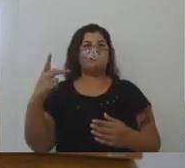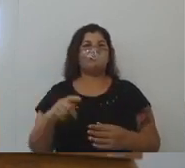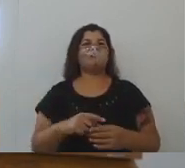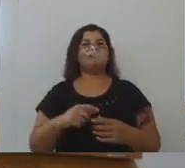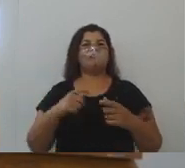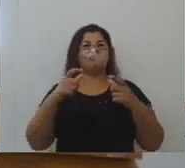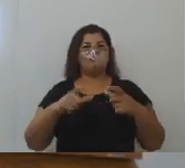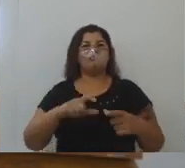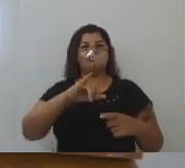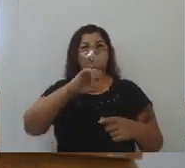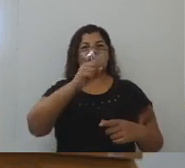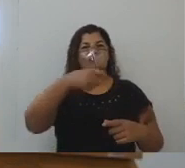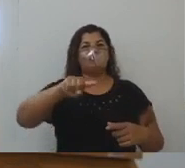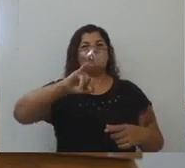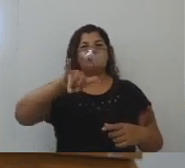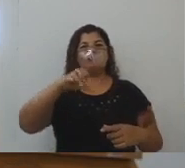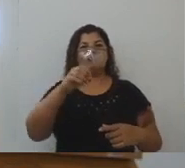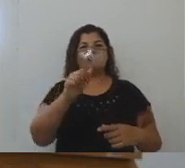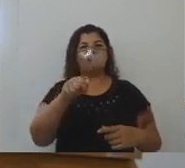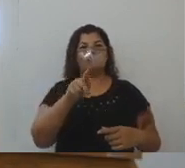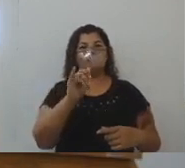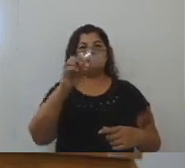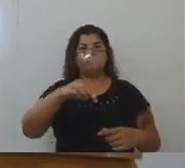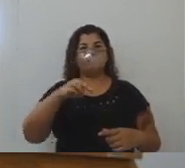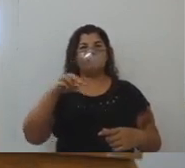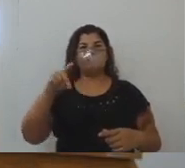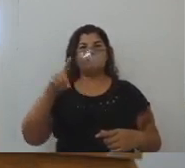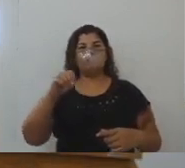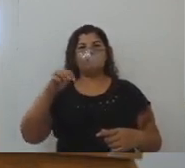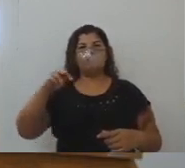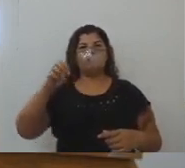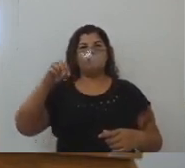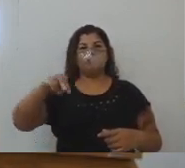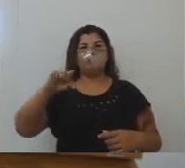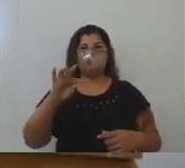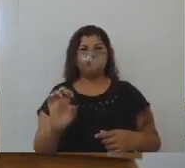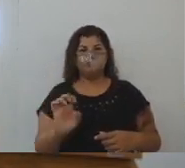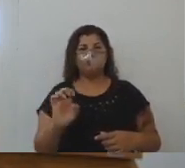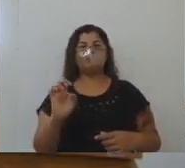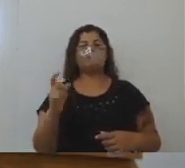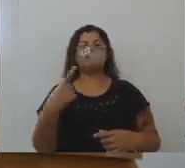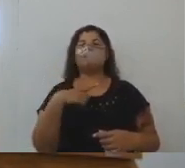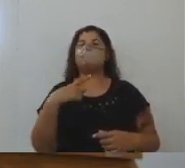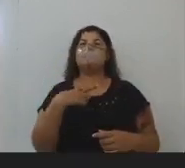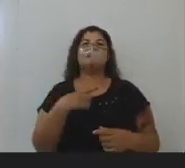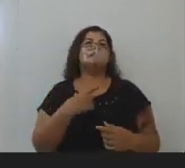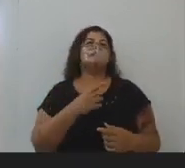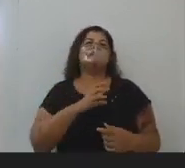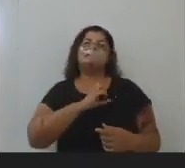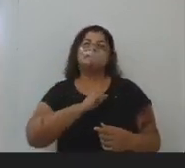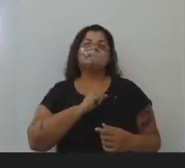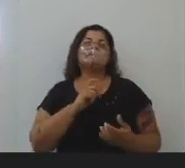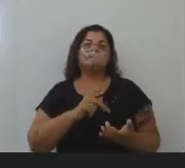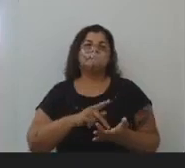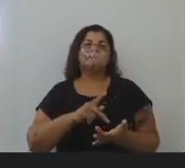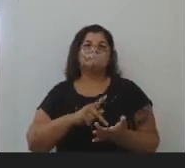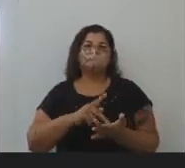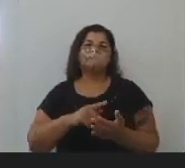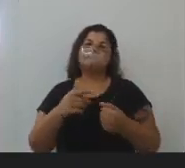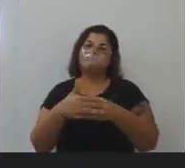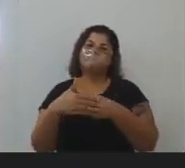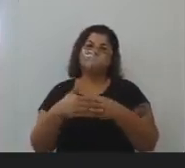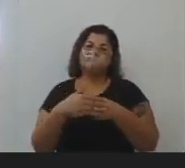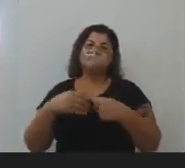São Joaquim do Monte. Eu tenho um grande carinho, vou passar para cá. Eu tenho um grande carinho por